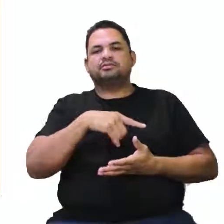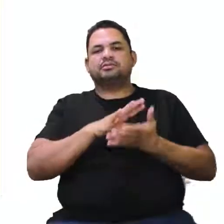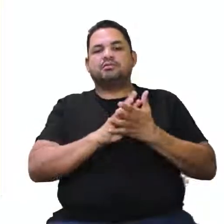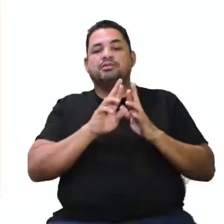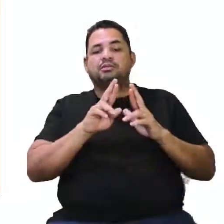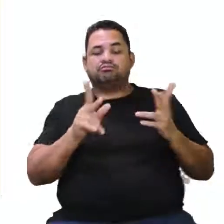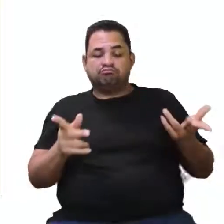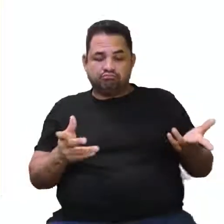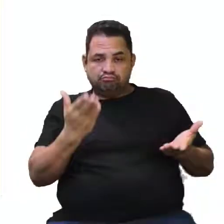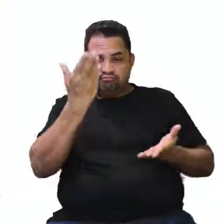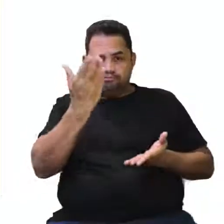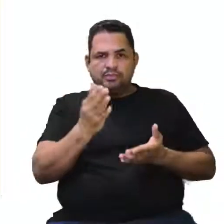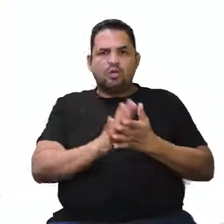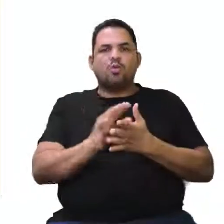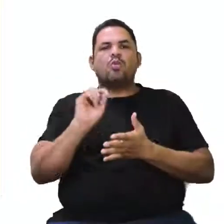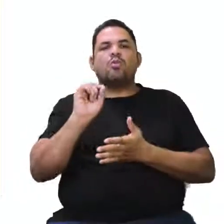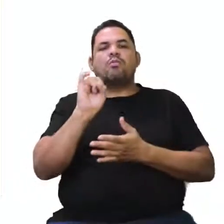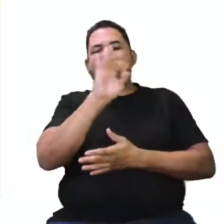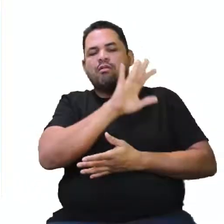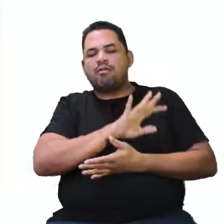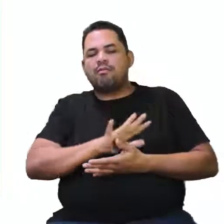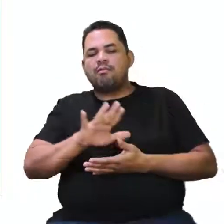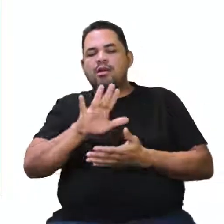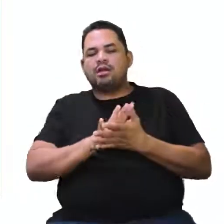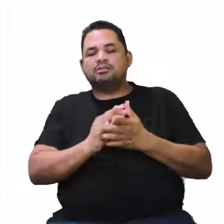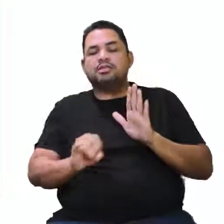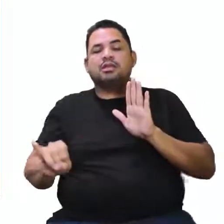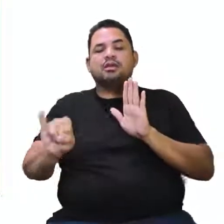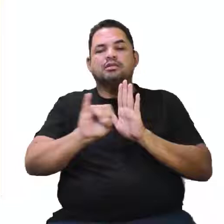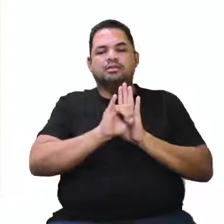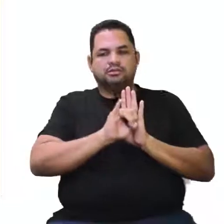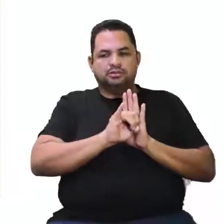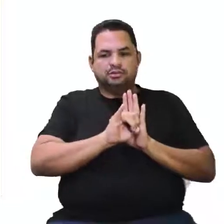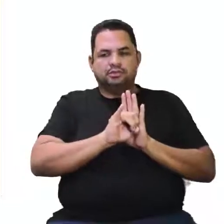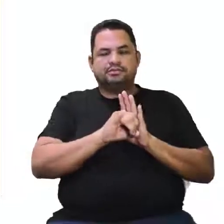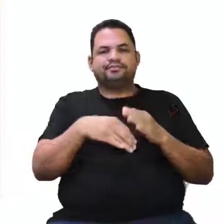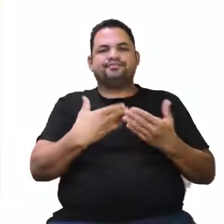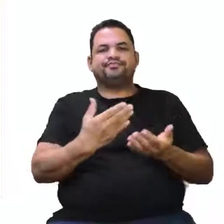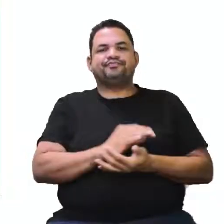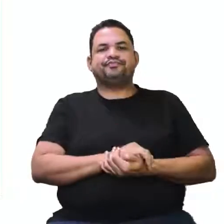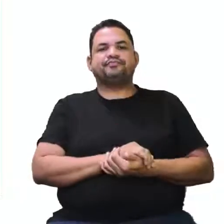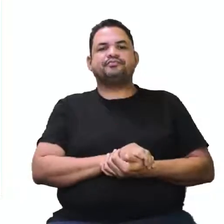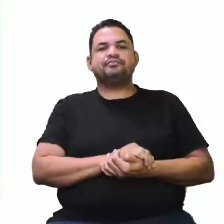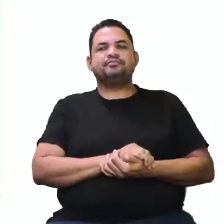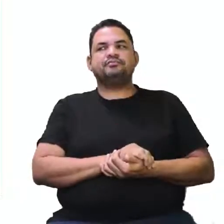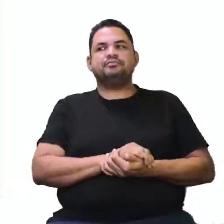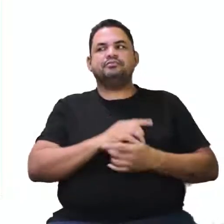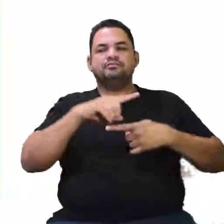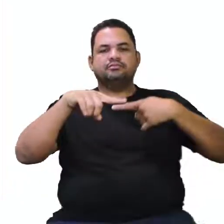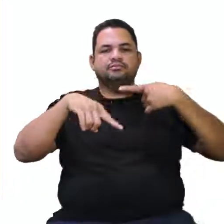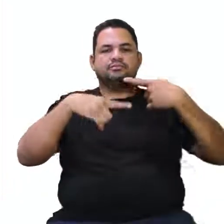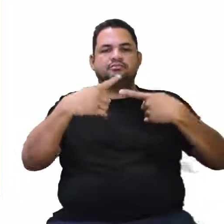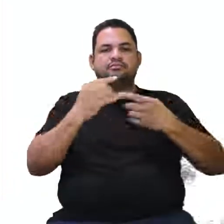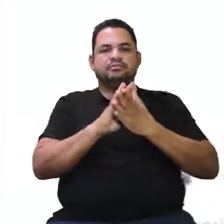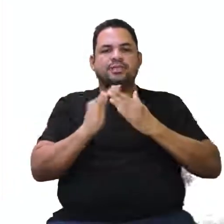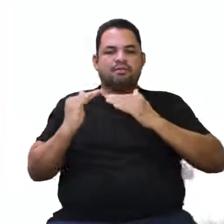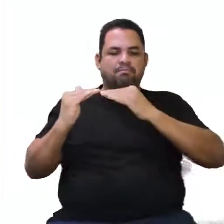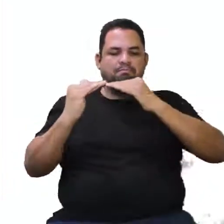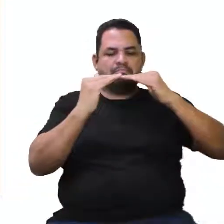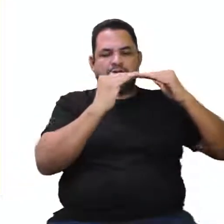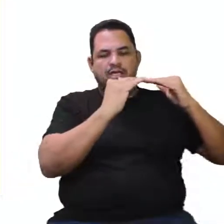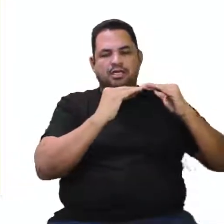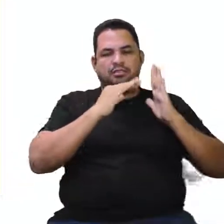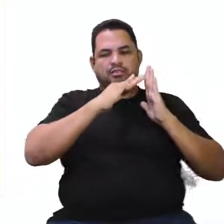uma diferençazinha aí, né? O que é a imagem, o que é a minha identidade. Perfeito. Depois nós temos aqui padrão